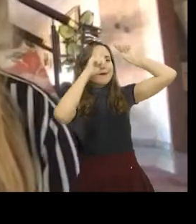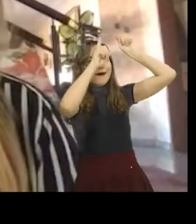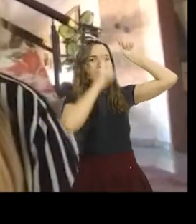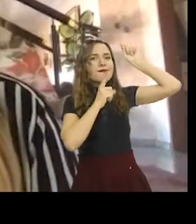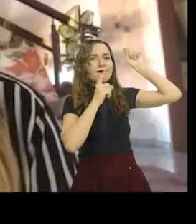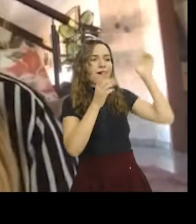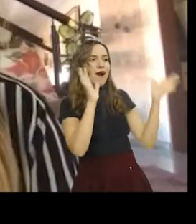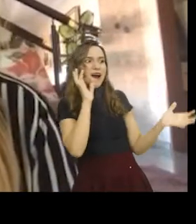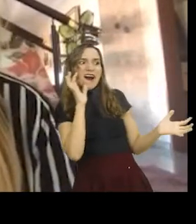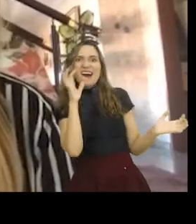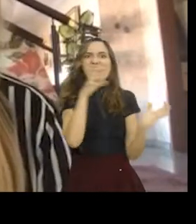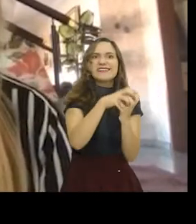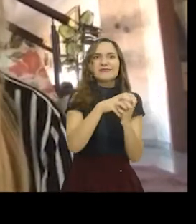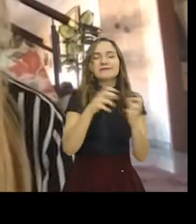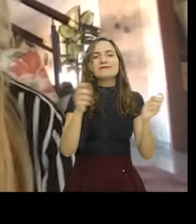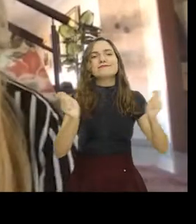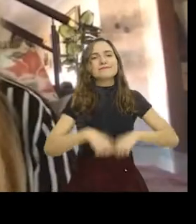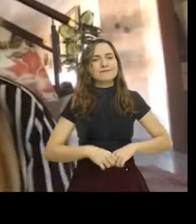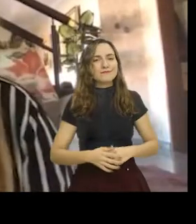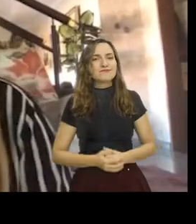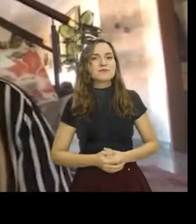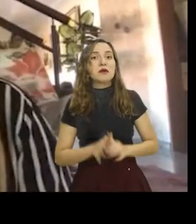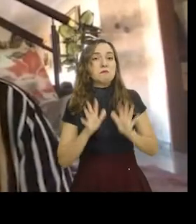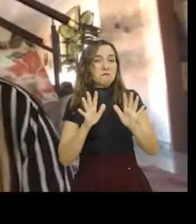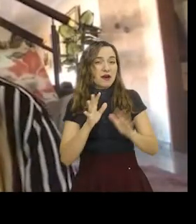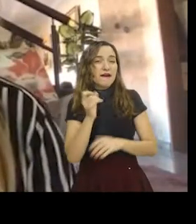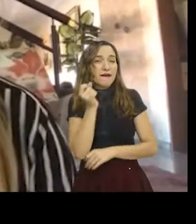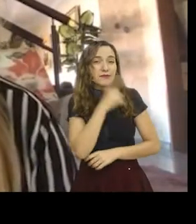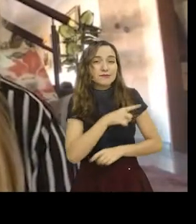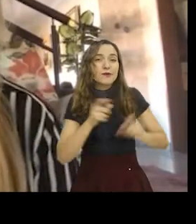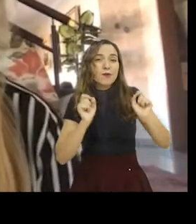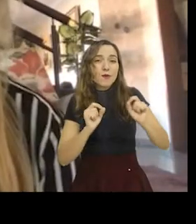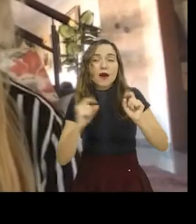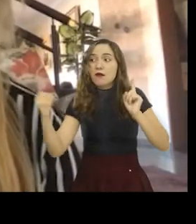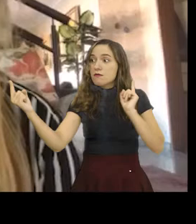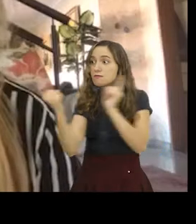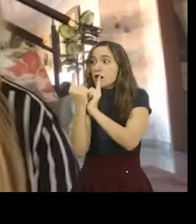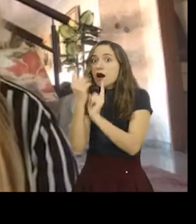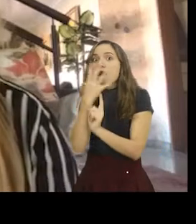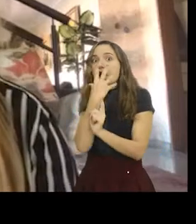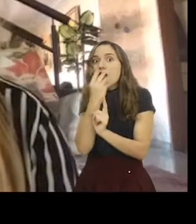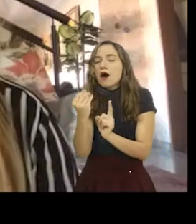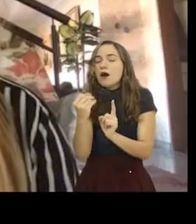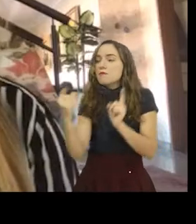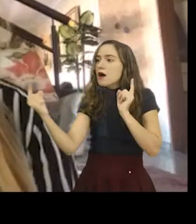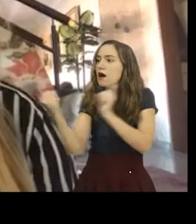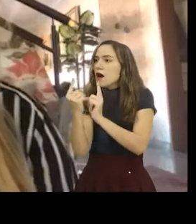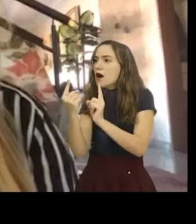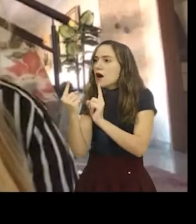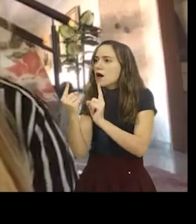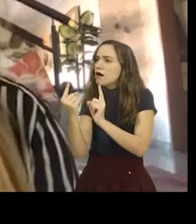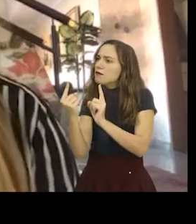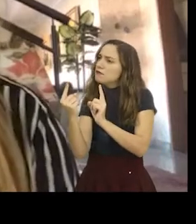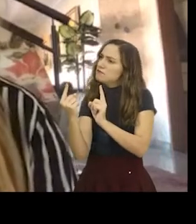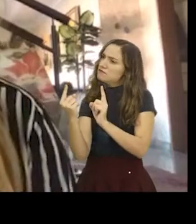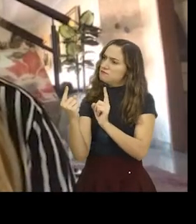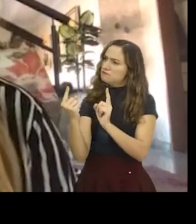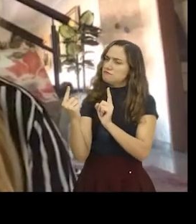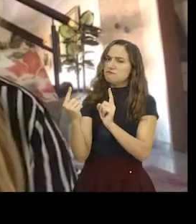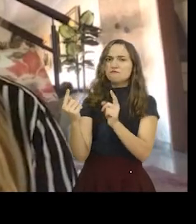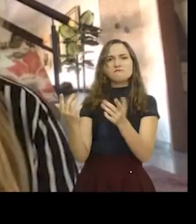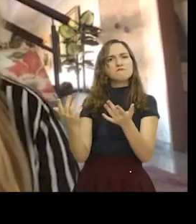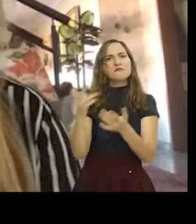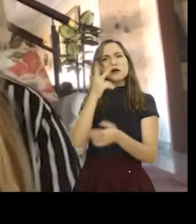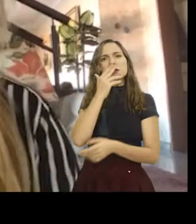Mas o engraçado é que assim que encontrou o lobo, a Chapeuzinho Amarelo foi perdendo aquele